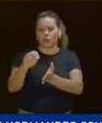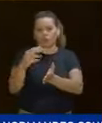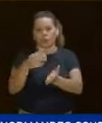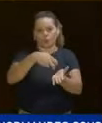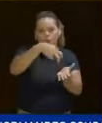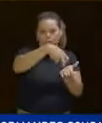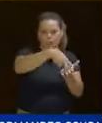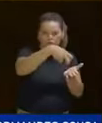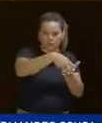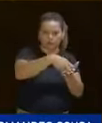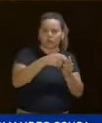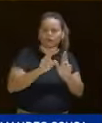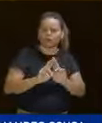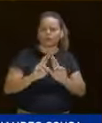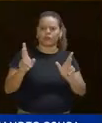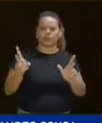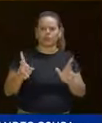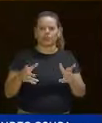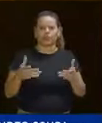que nós